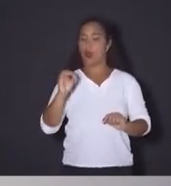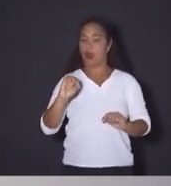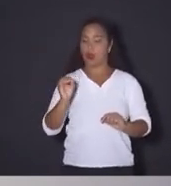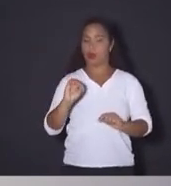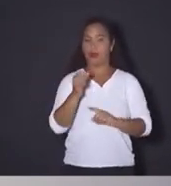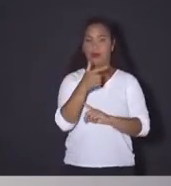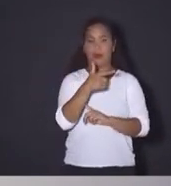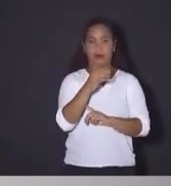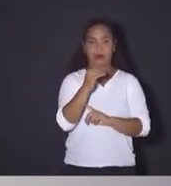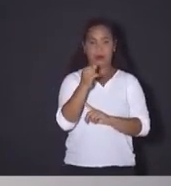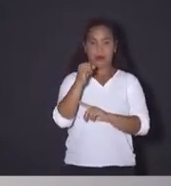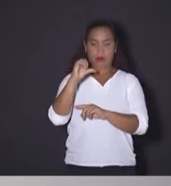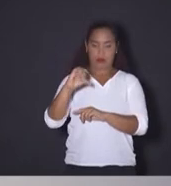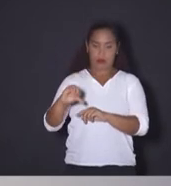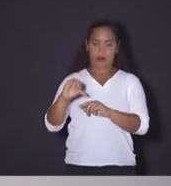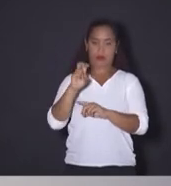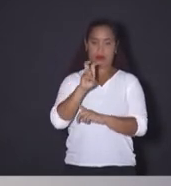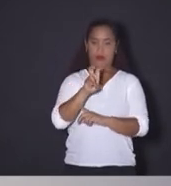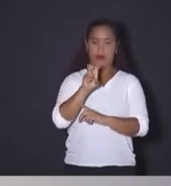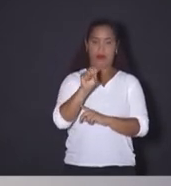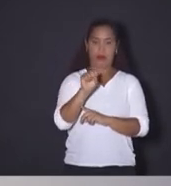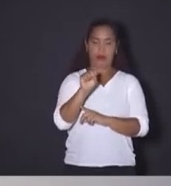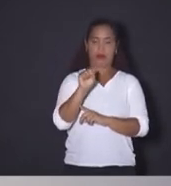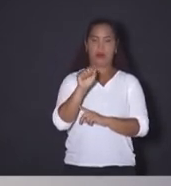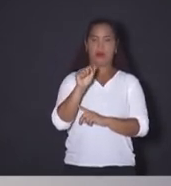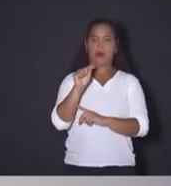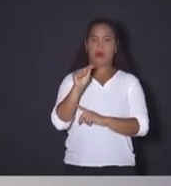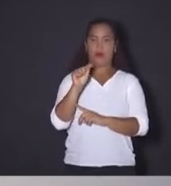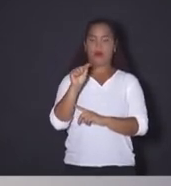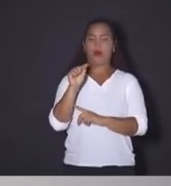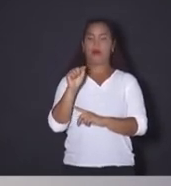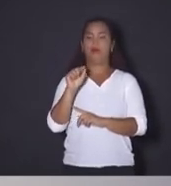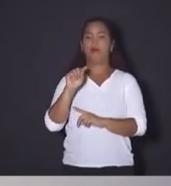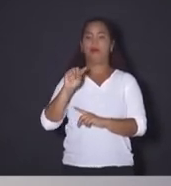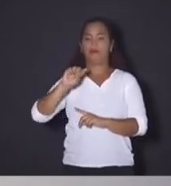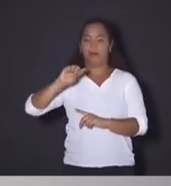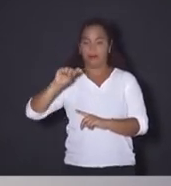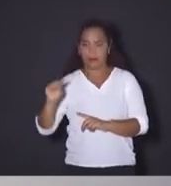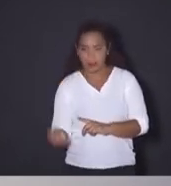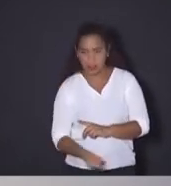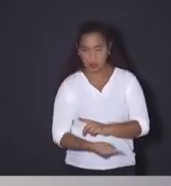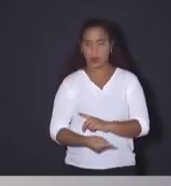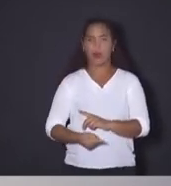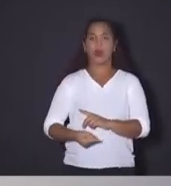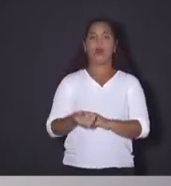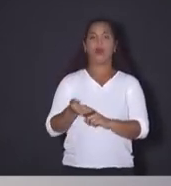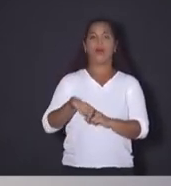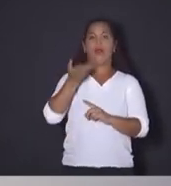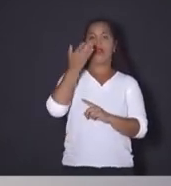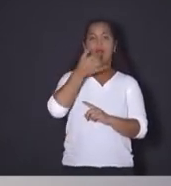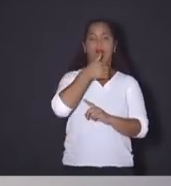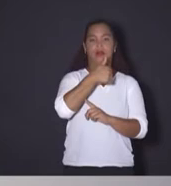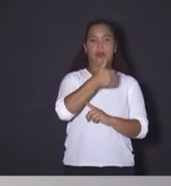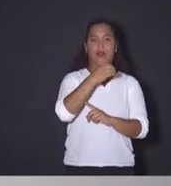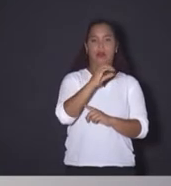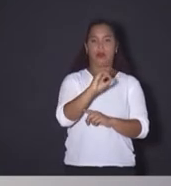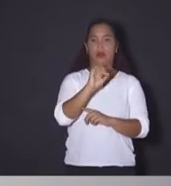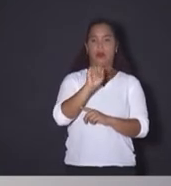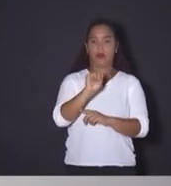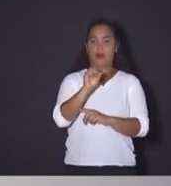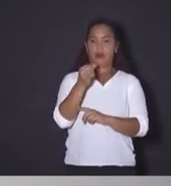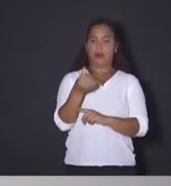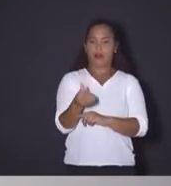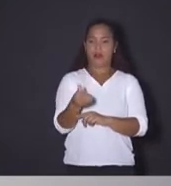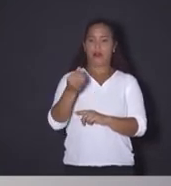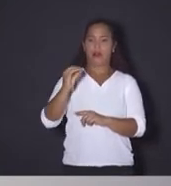58 1719 caixas vendidas esse número aumenta para 108 mil 9 609